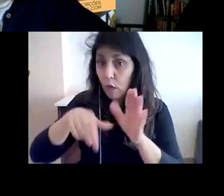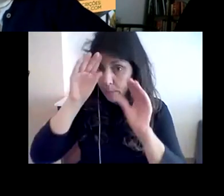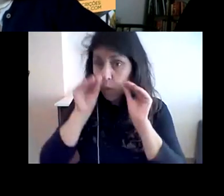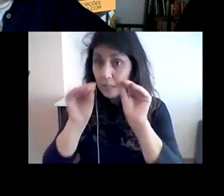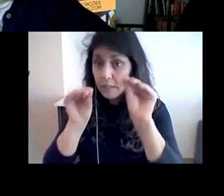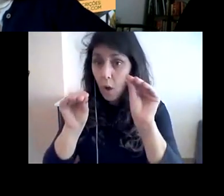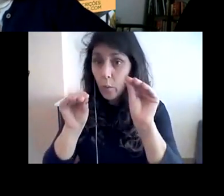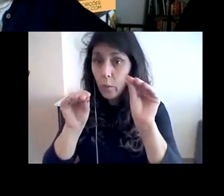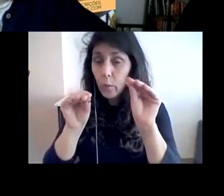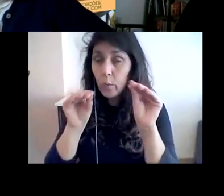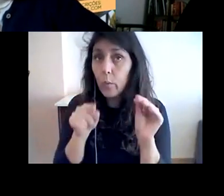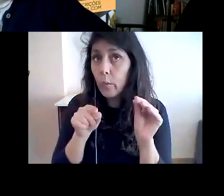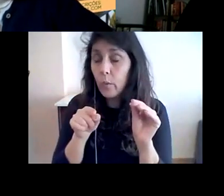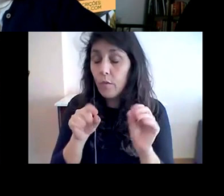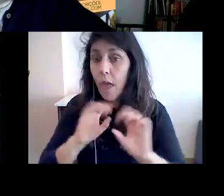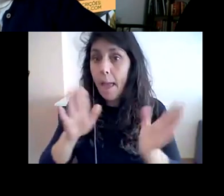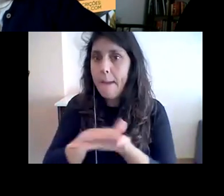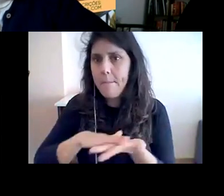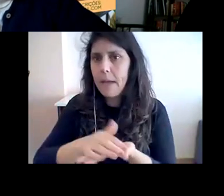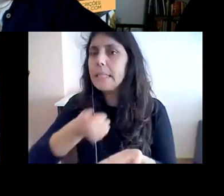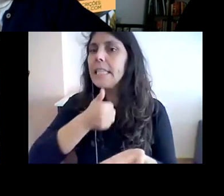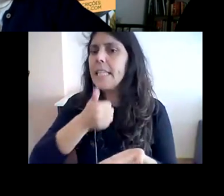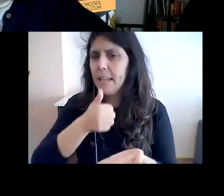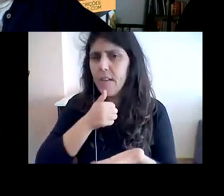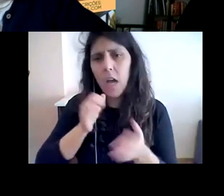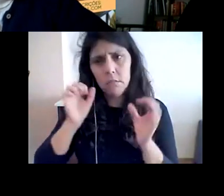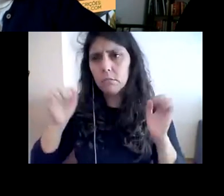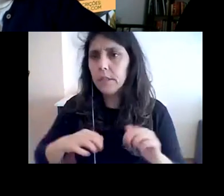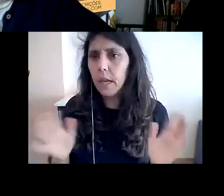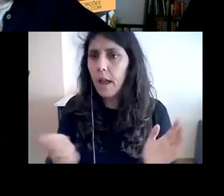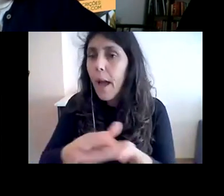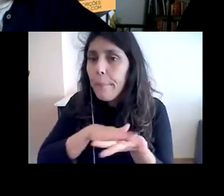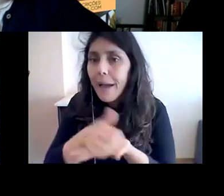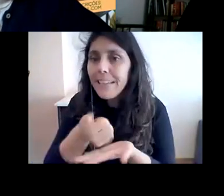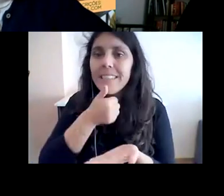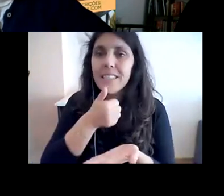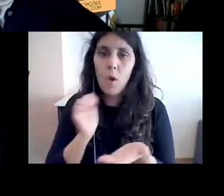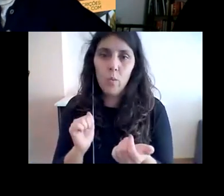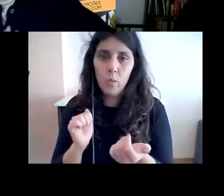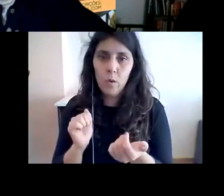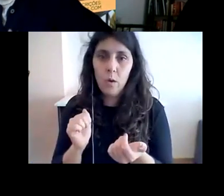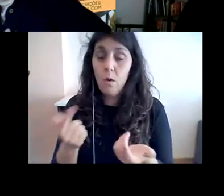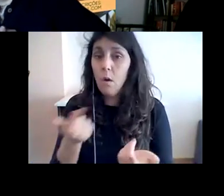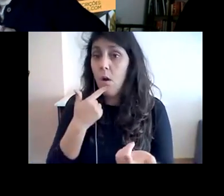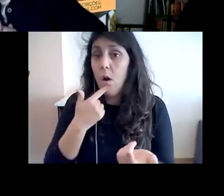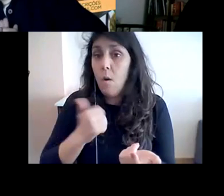claramente uma base decisiva, embora, digamos, não possam ser tomados